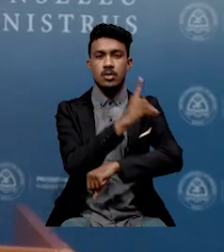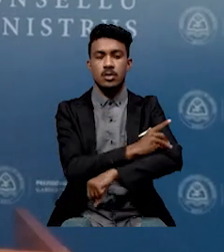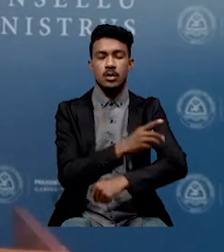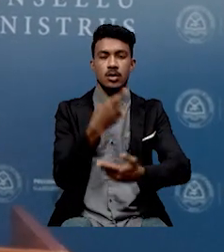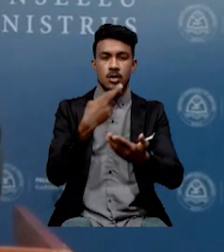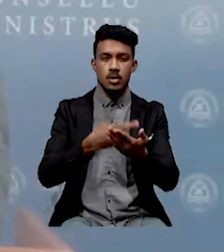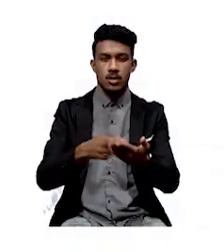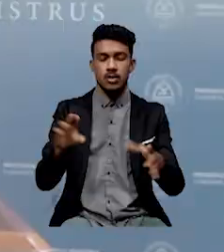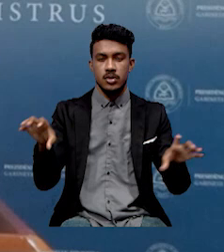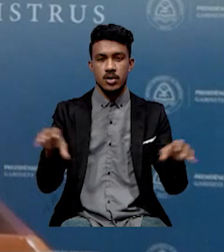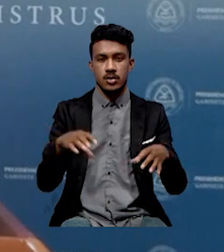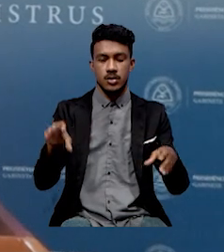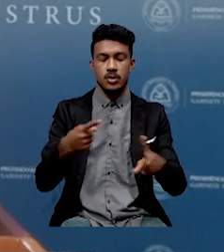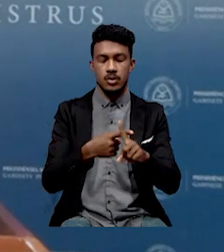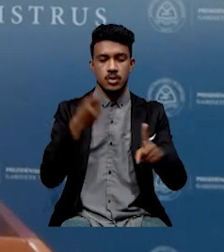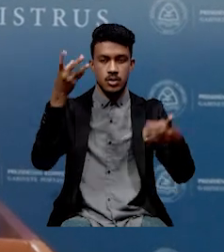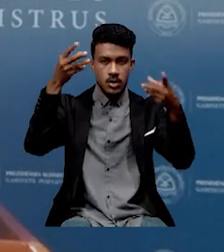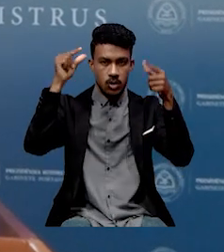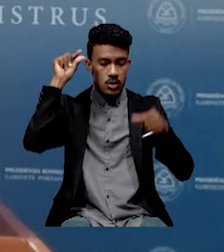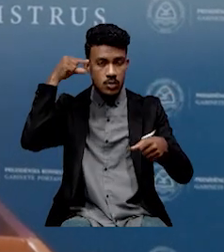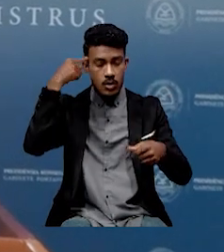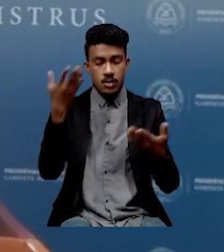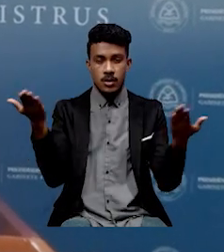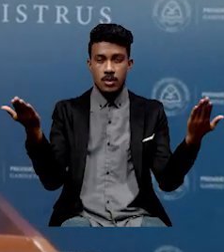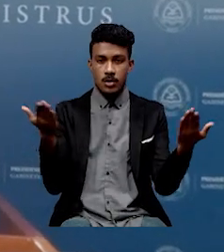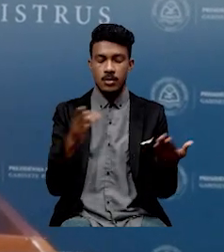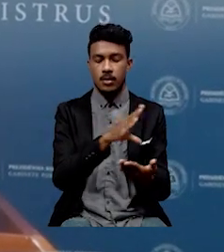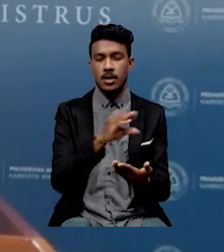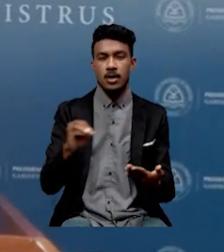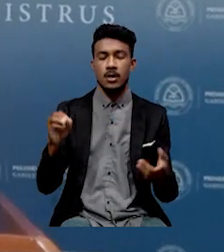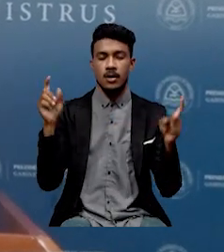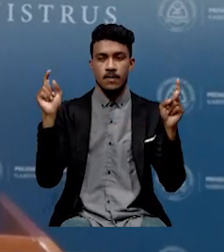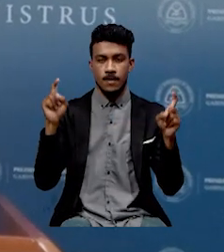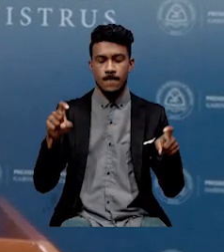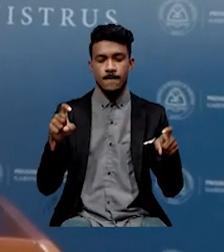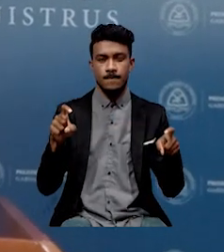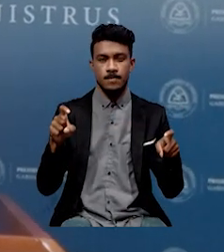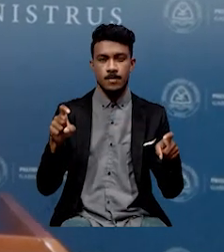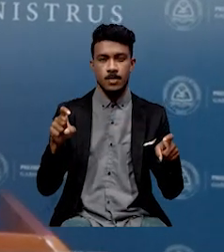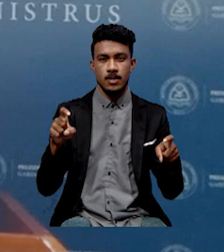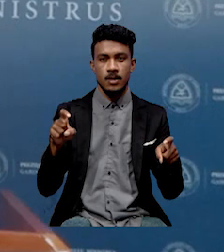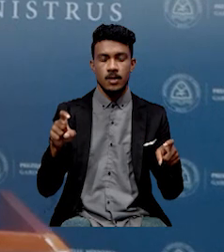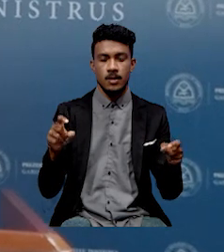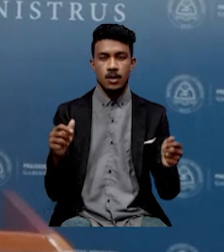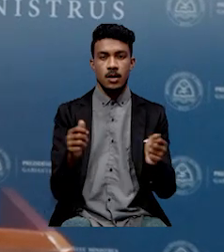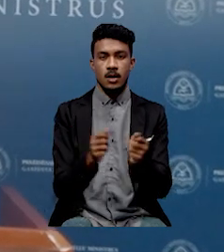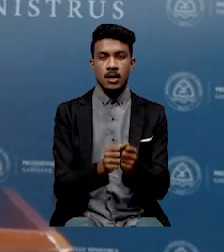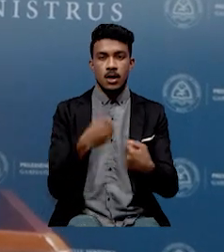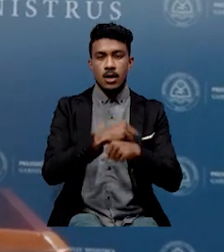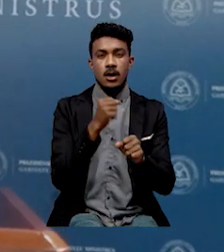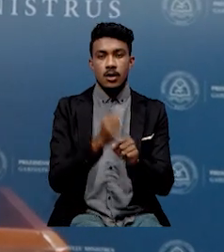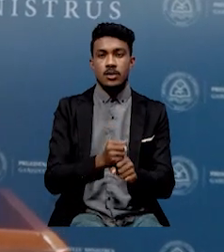projeto de resolução do governo, na mesma que tem por objeto a